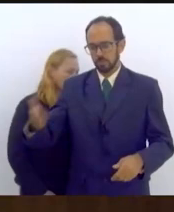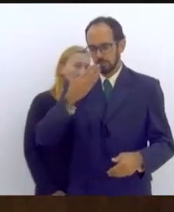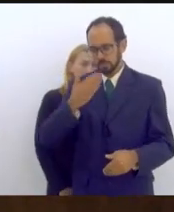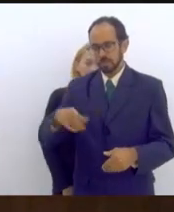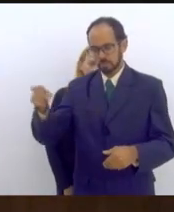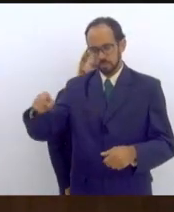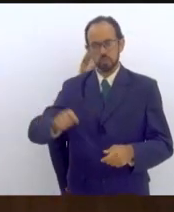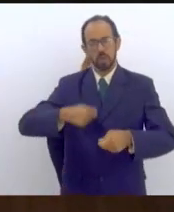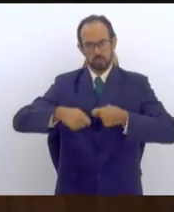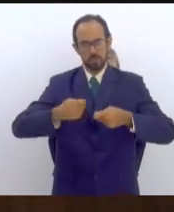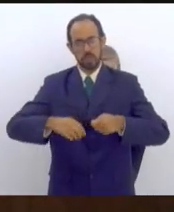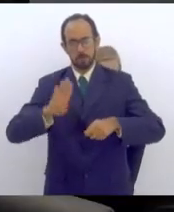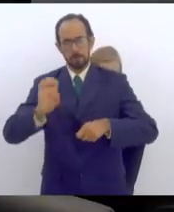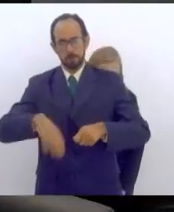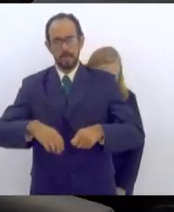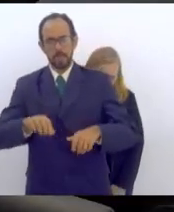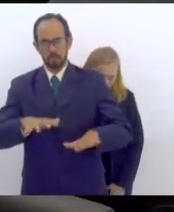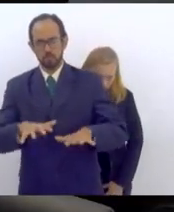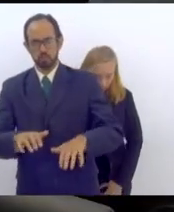tema.